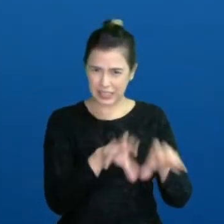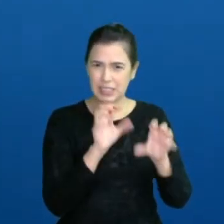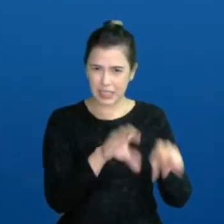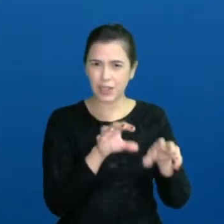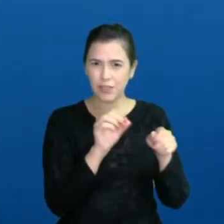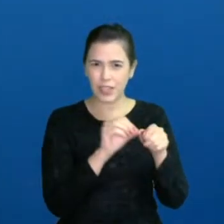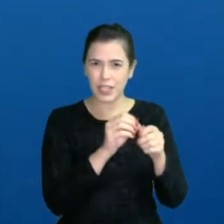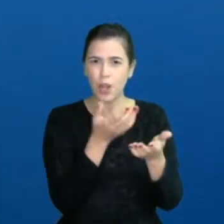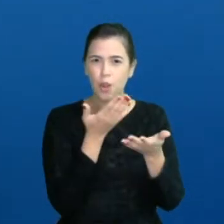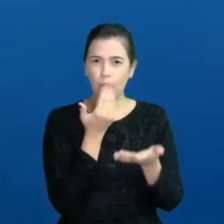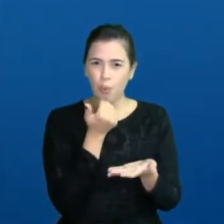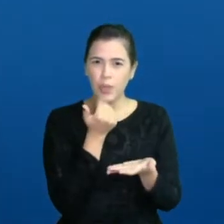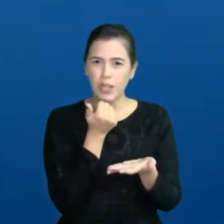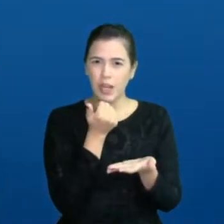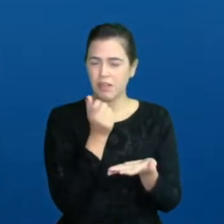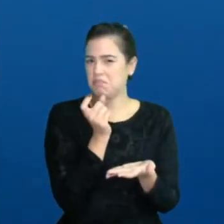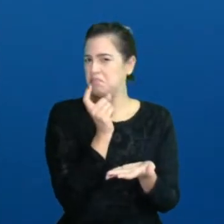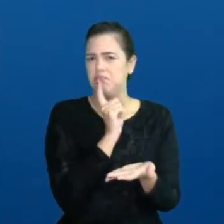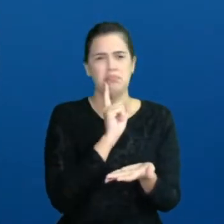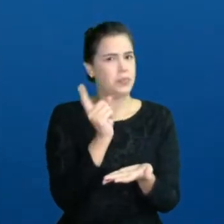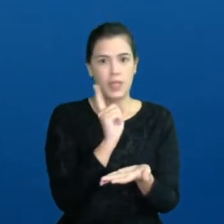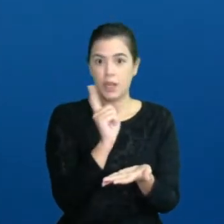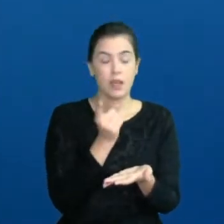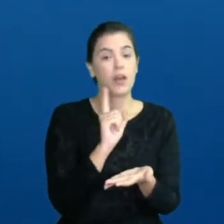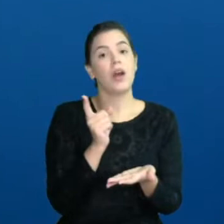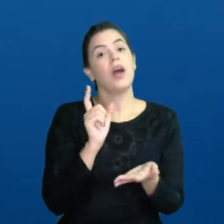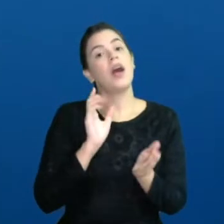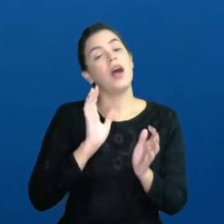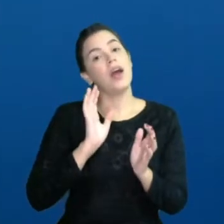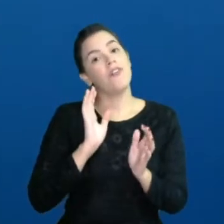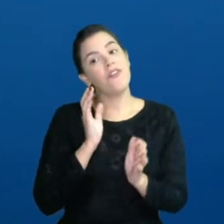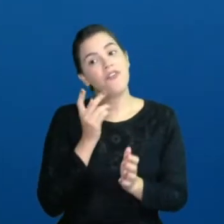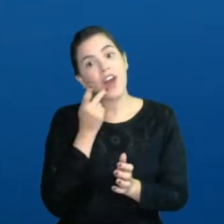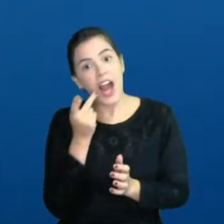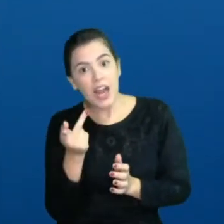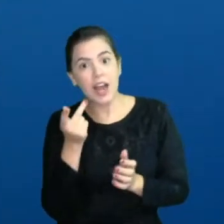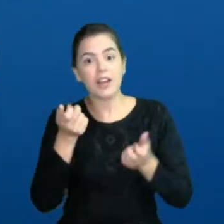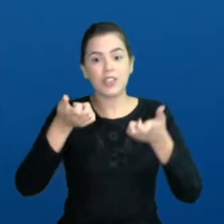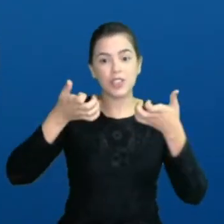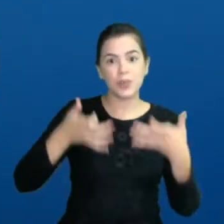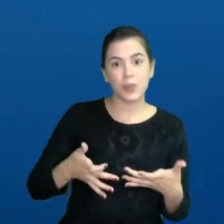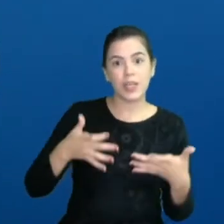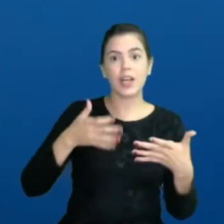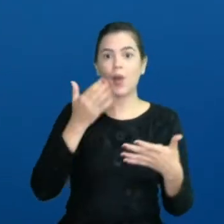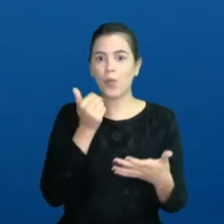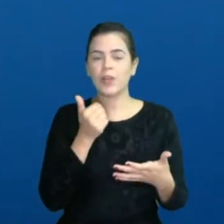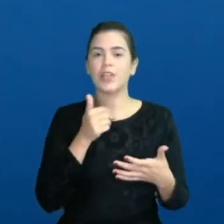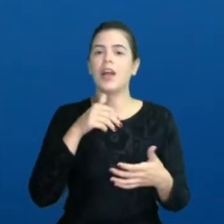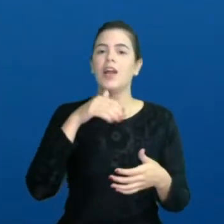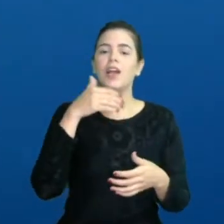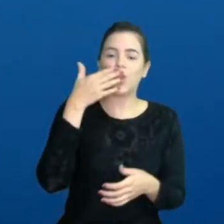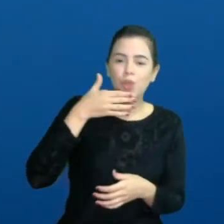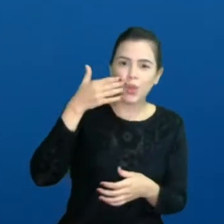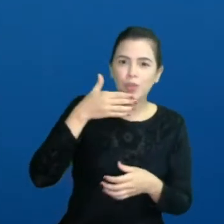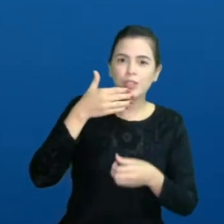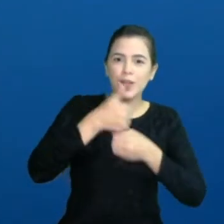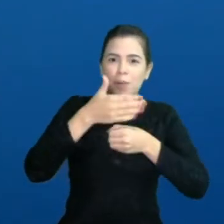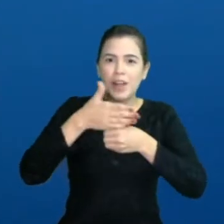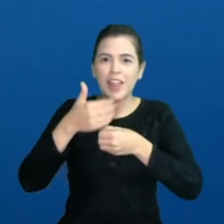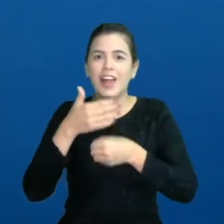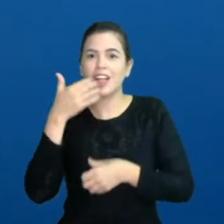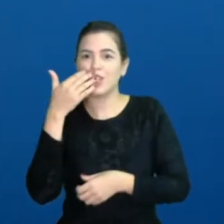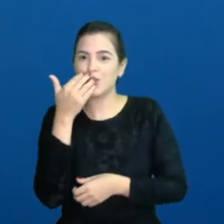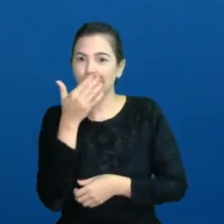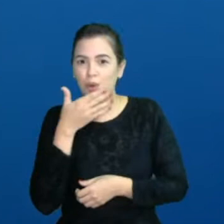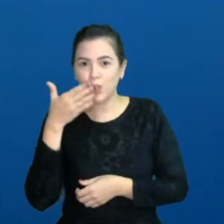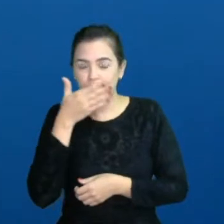comida? Não, apesar de falar de uma comida, né, doce, de batata doce, não está ensinando a fazer